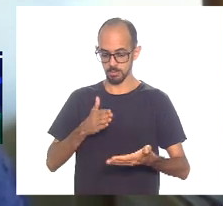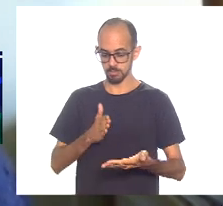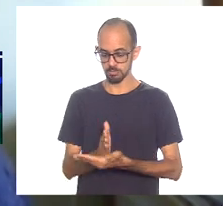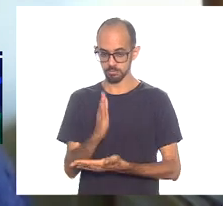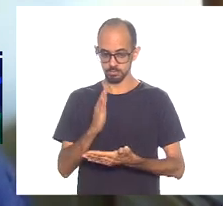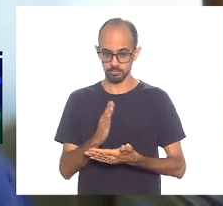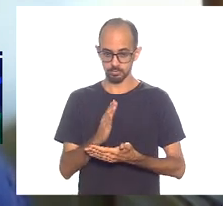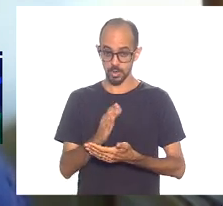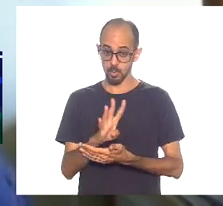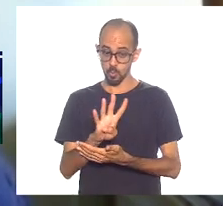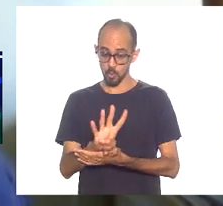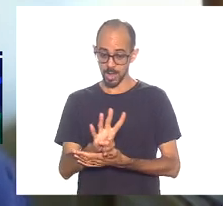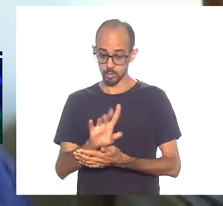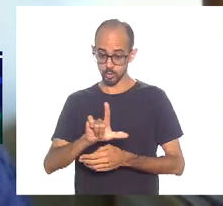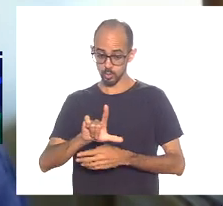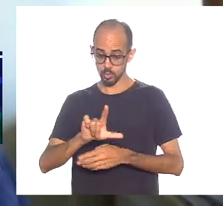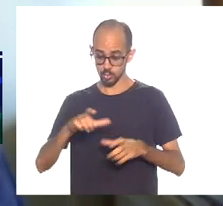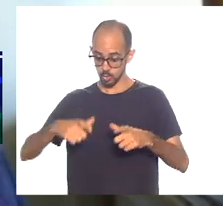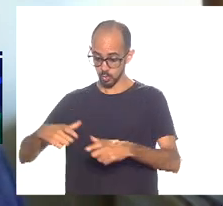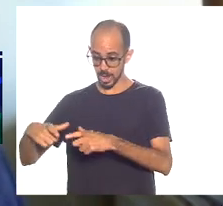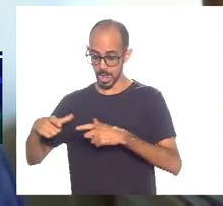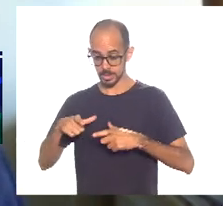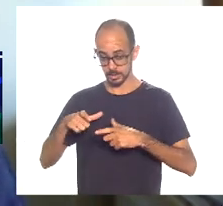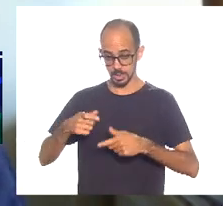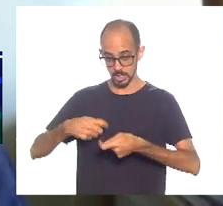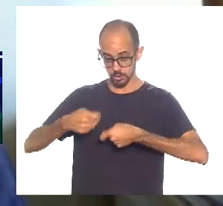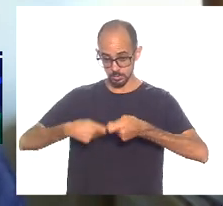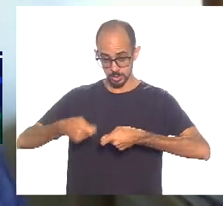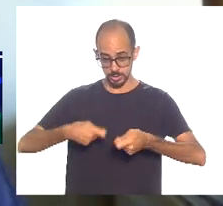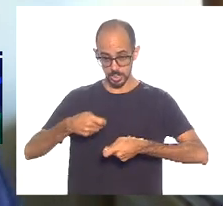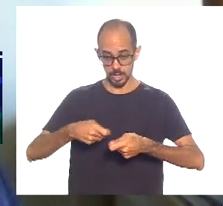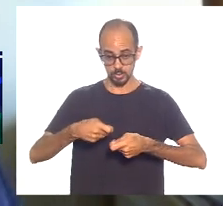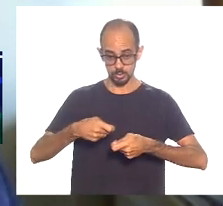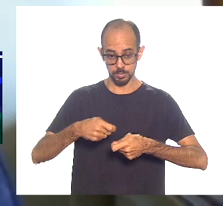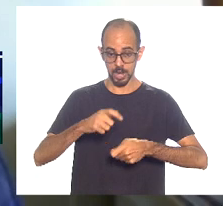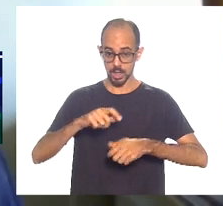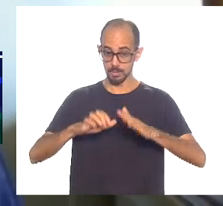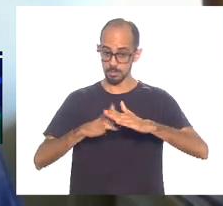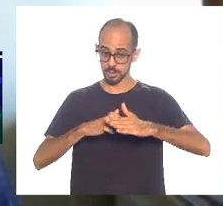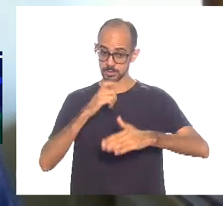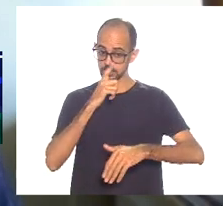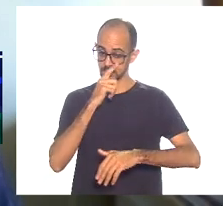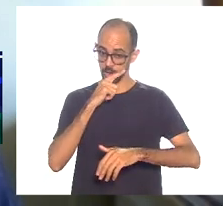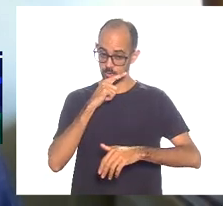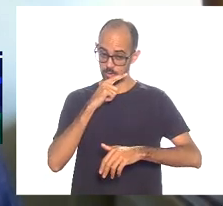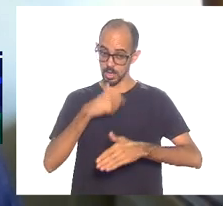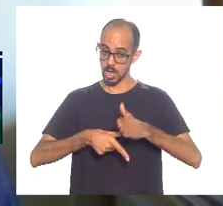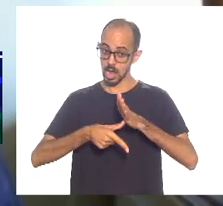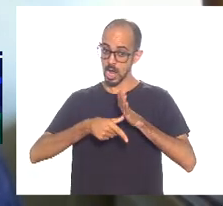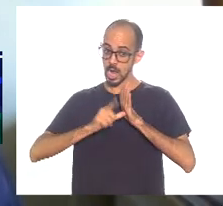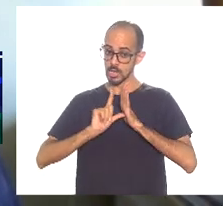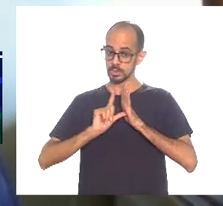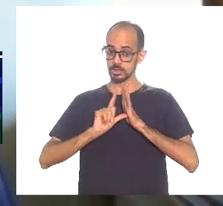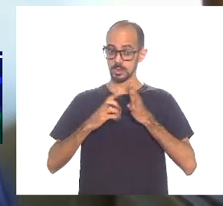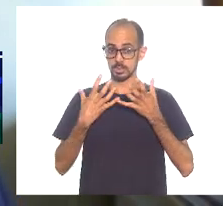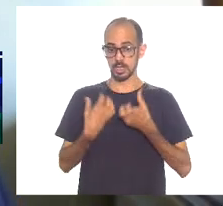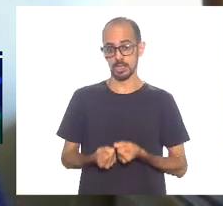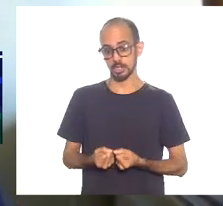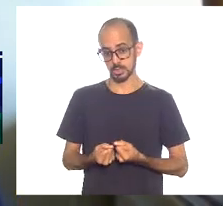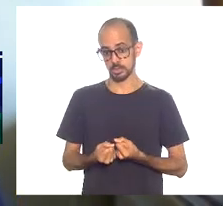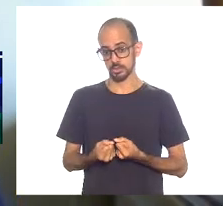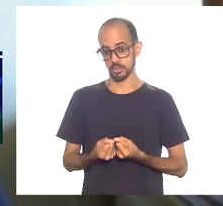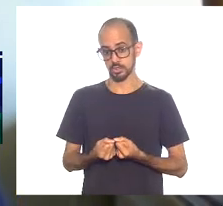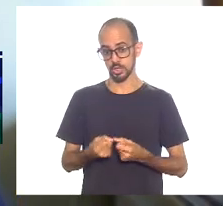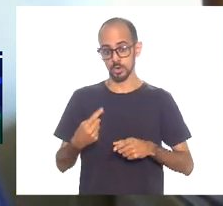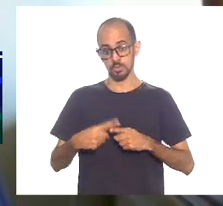administrados pela ansiedade antes da sua adesão é só que o risco de se